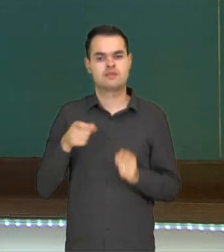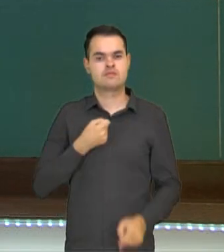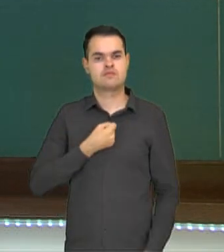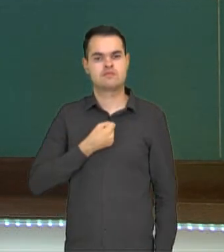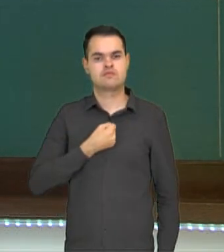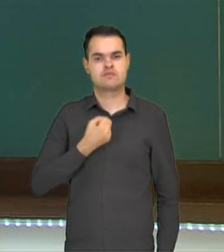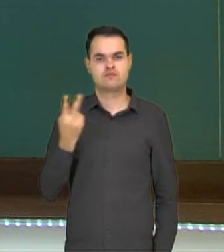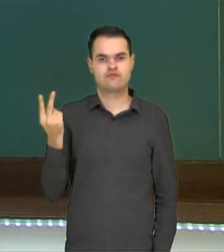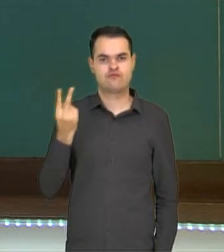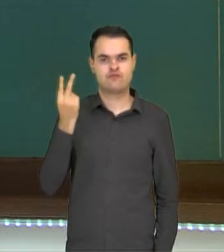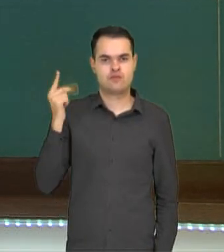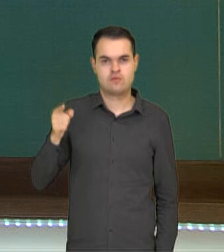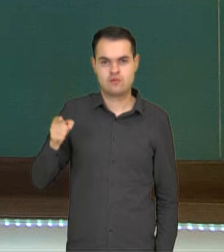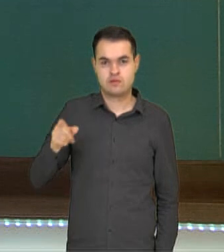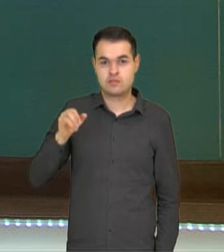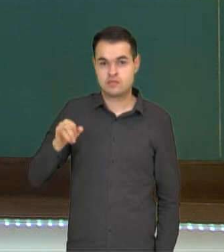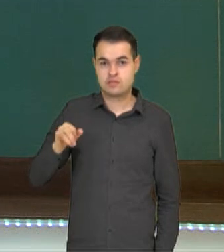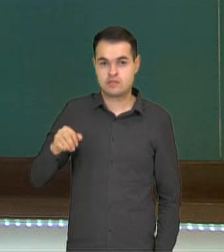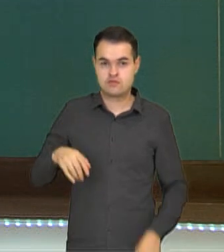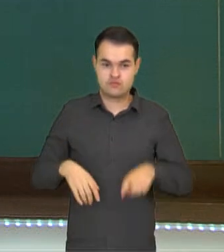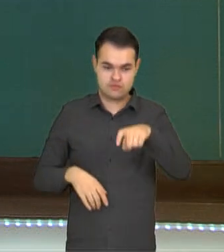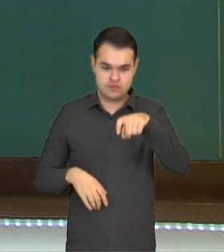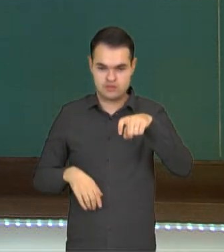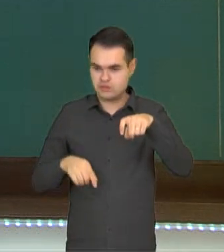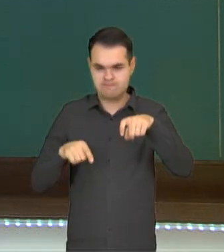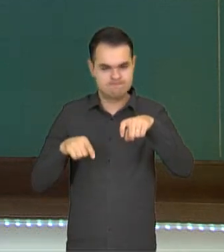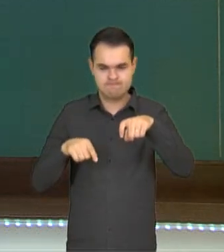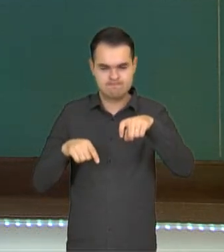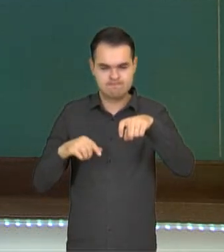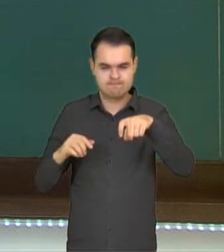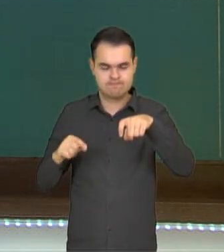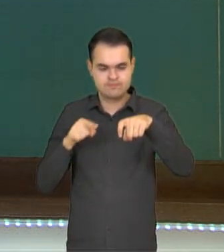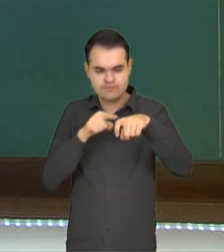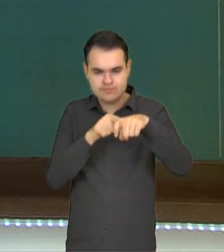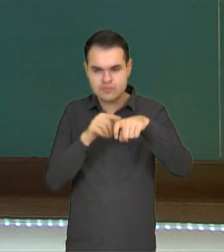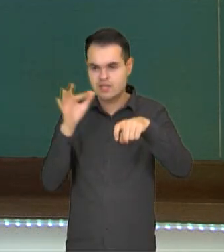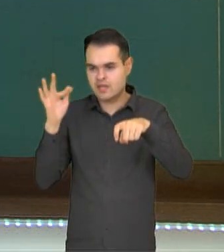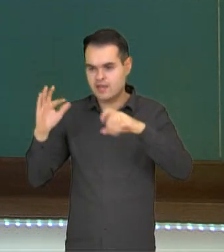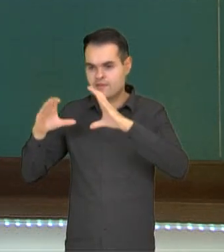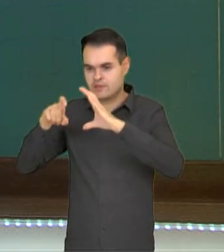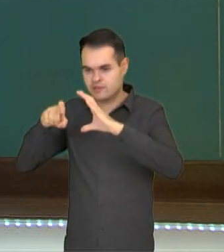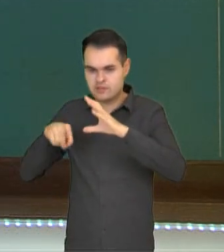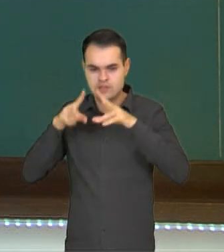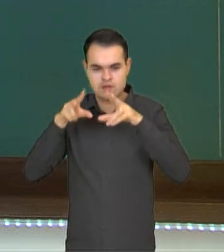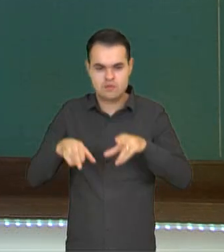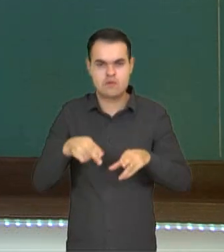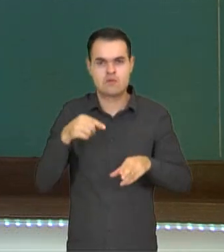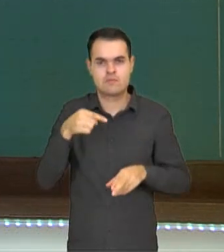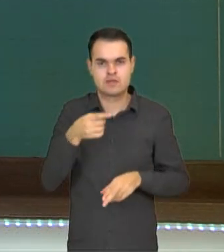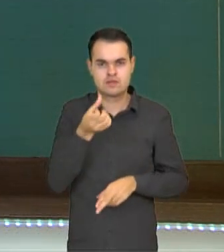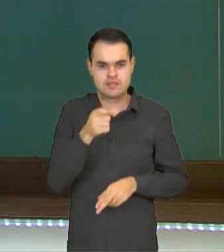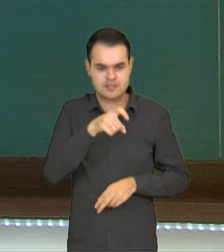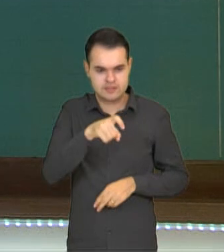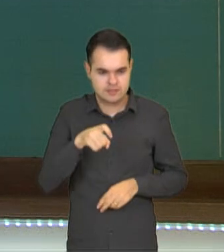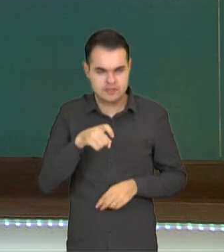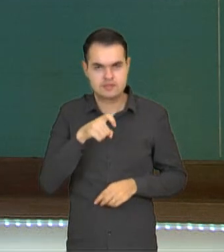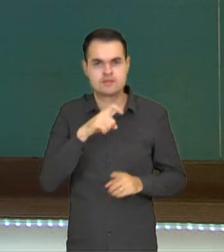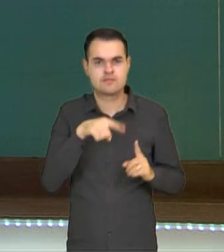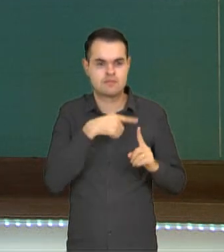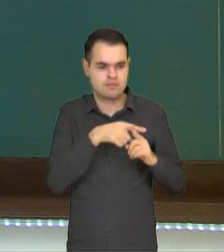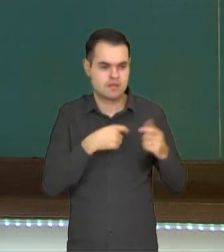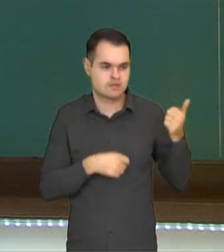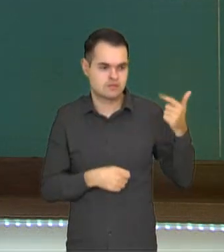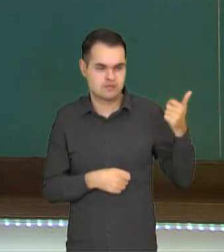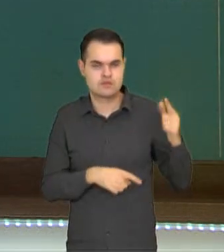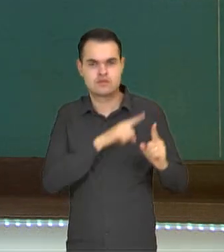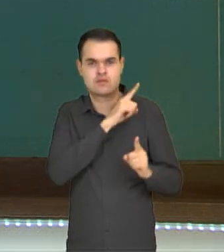nós substituirmos o x lá na função, f de x igual a menos 6x mais 12, nós vamos